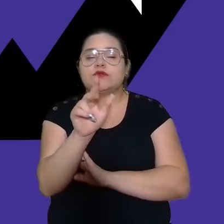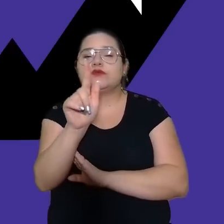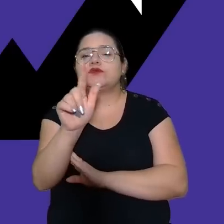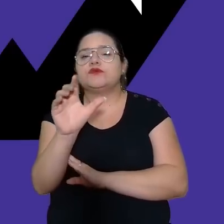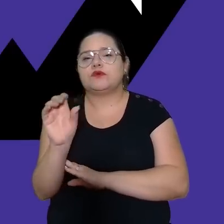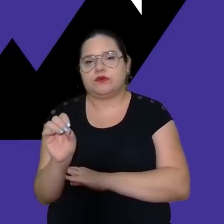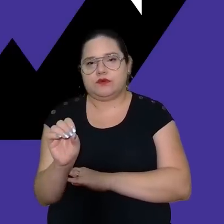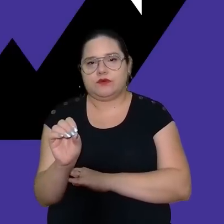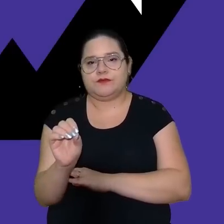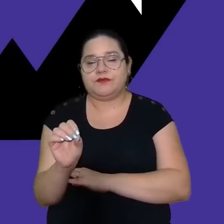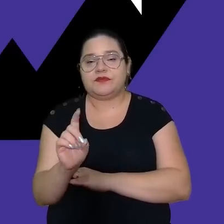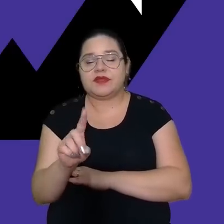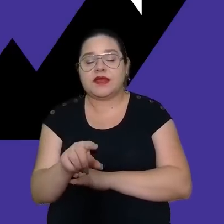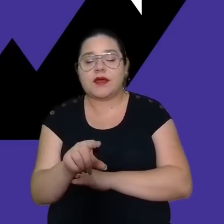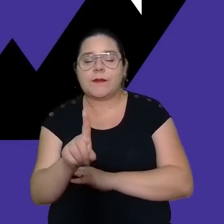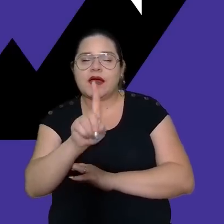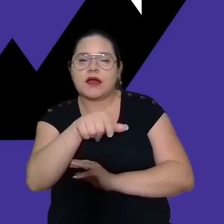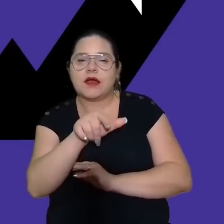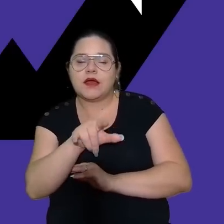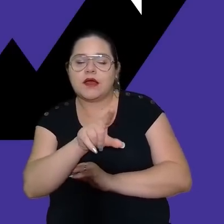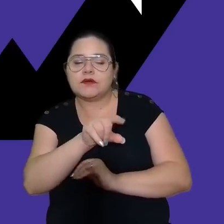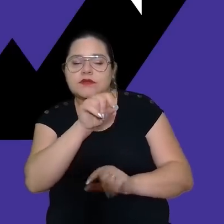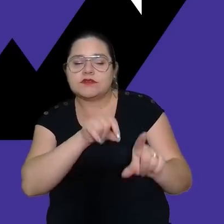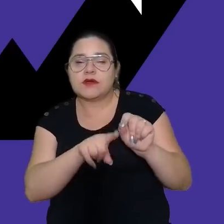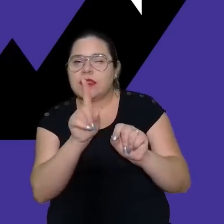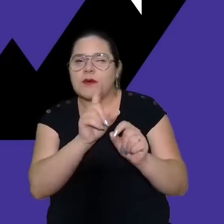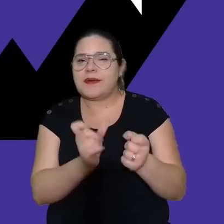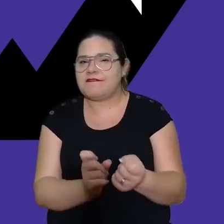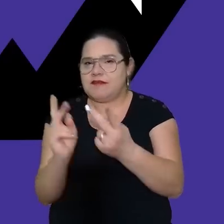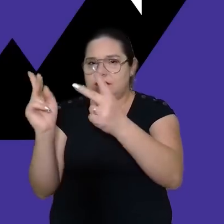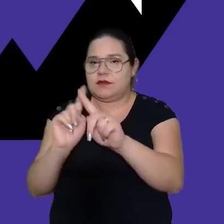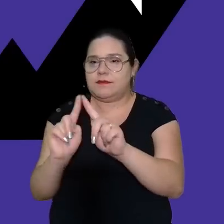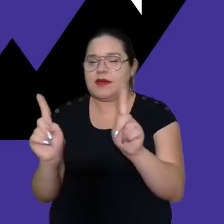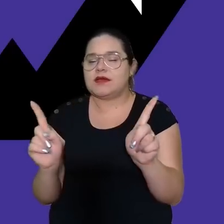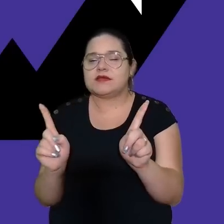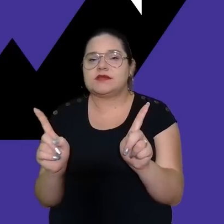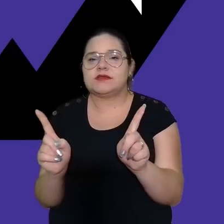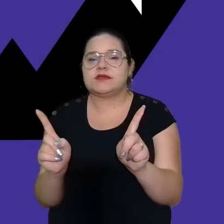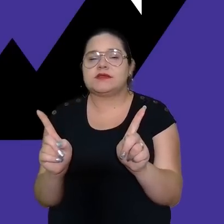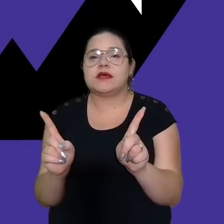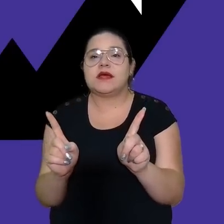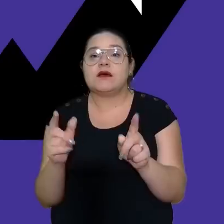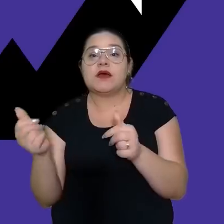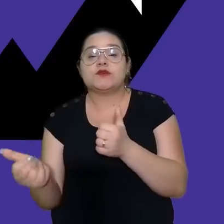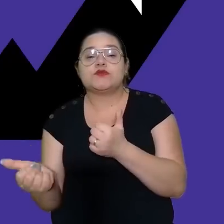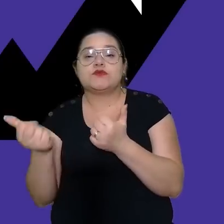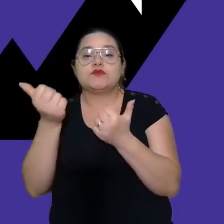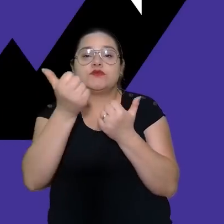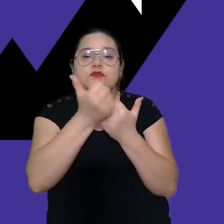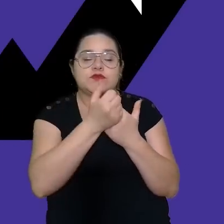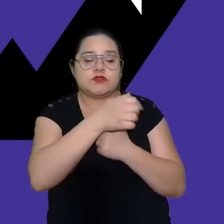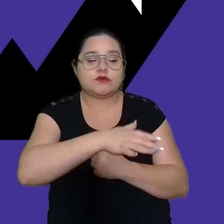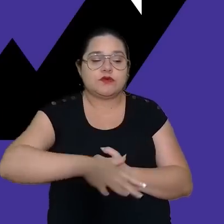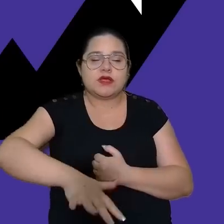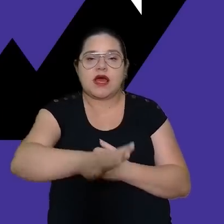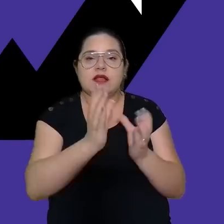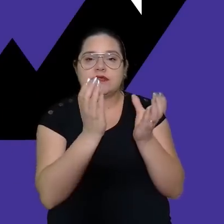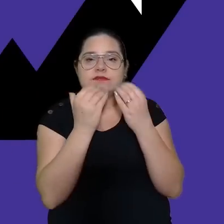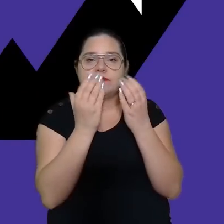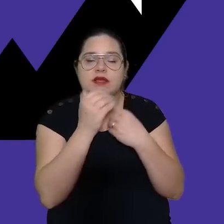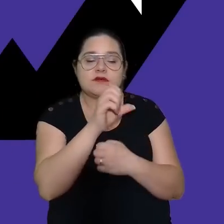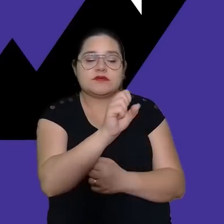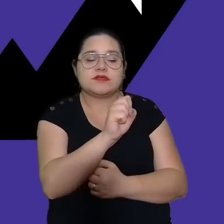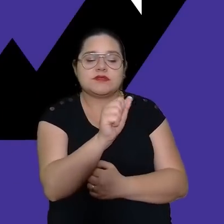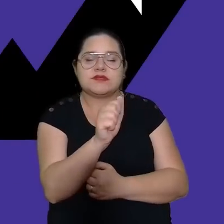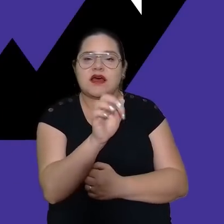uma alternativa não para exportação, mas para substituição de áreas onde o milho safrinha